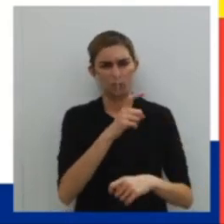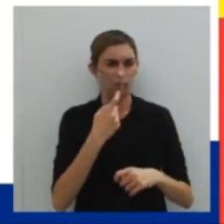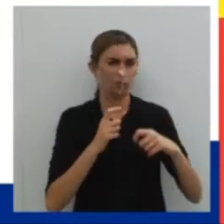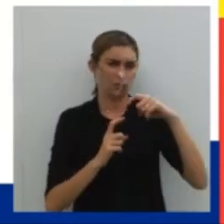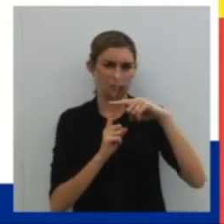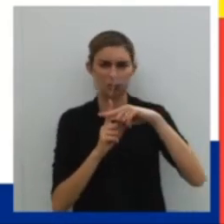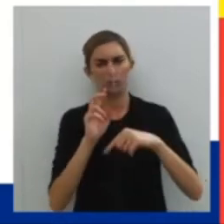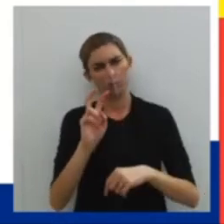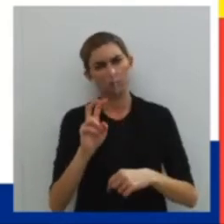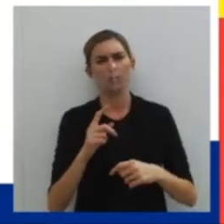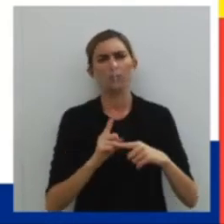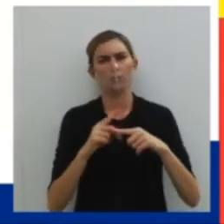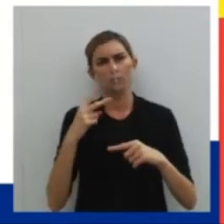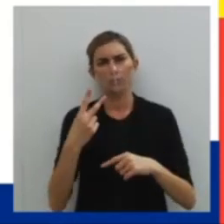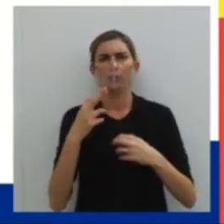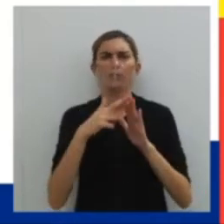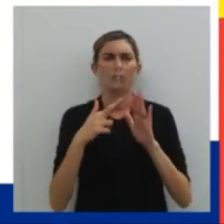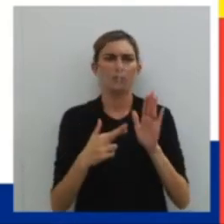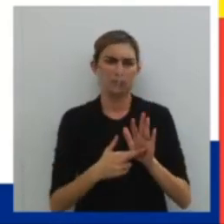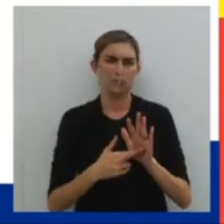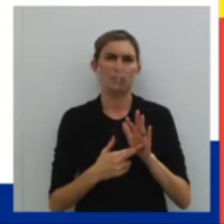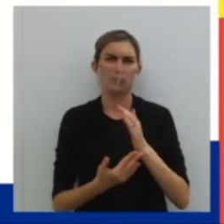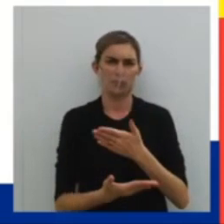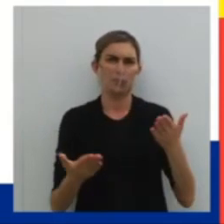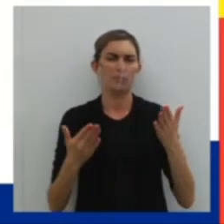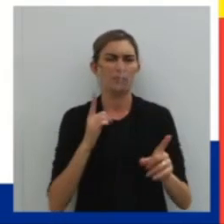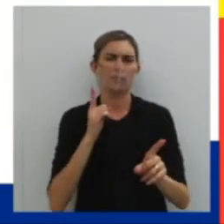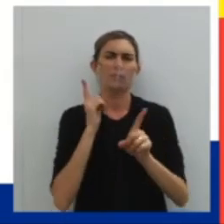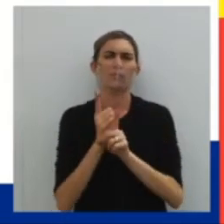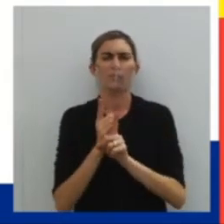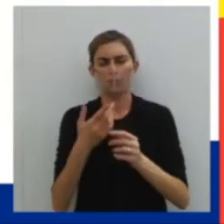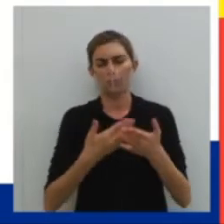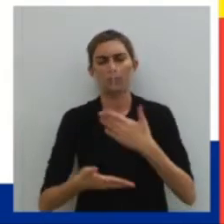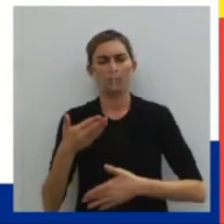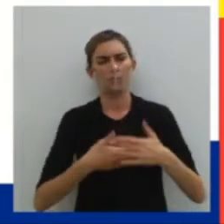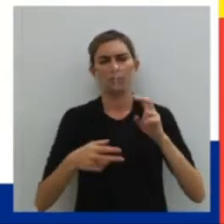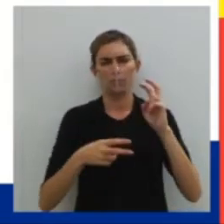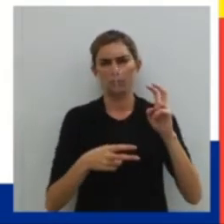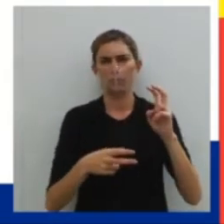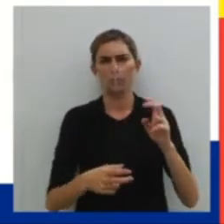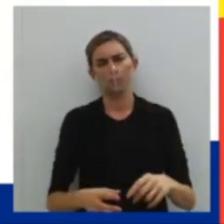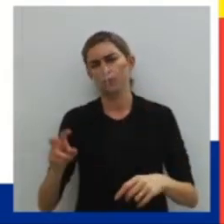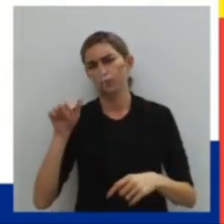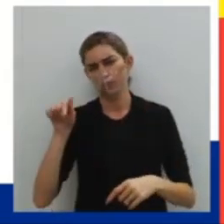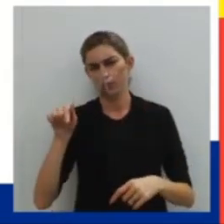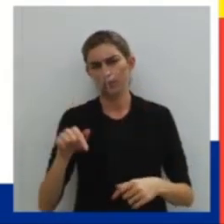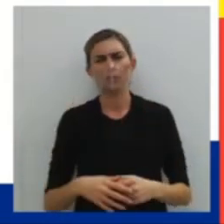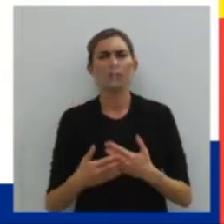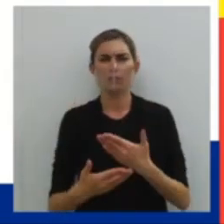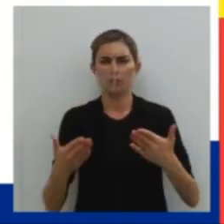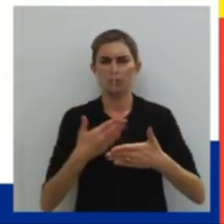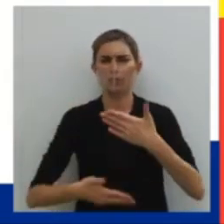olha, 5 mais 2, na regra estabelecida, eu vou encontrar uma relação entre o 5 e o 7. E